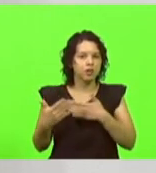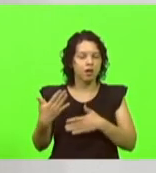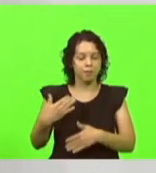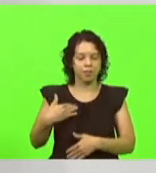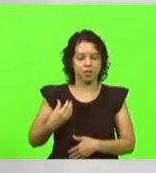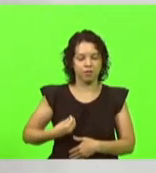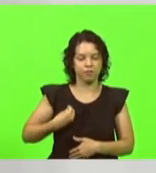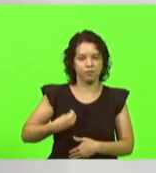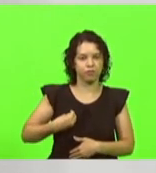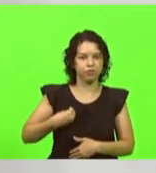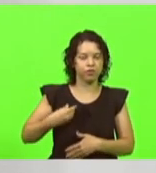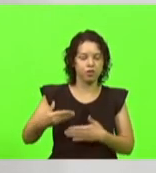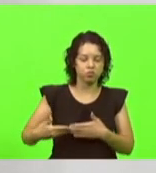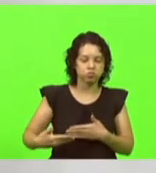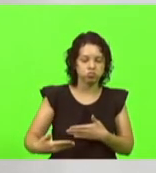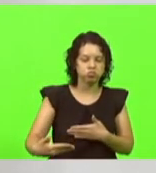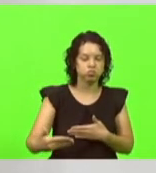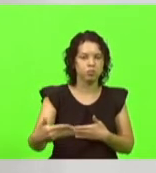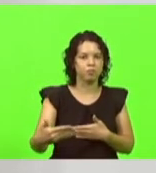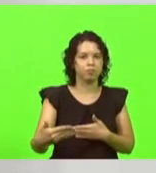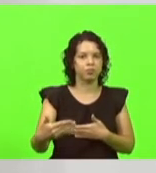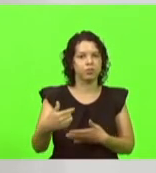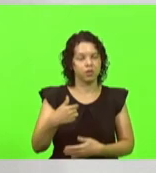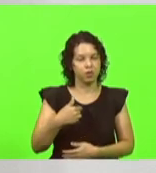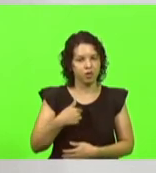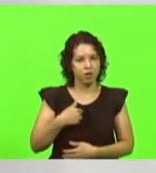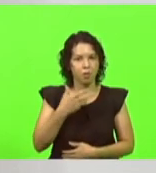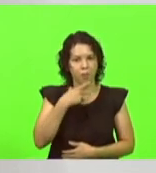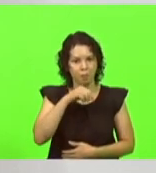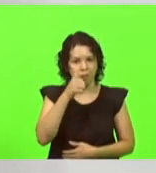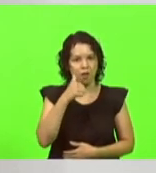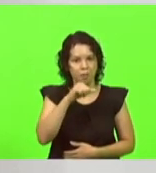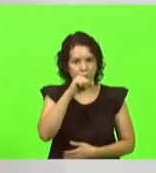sou um filho de colono.